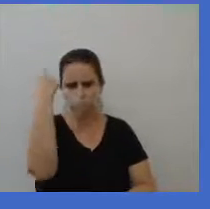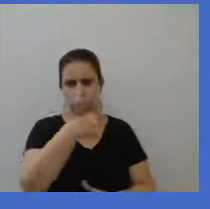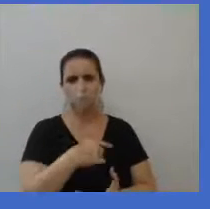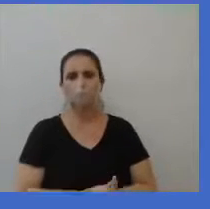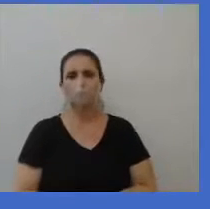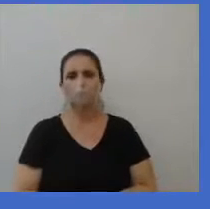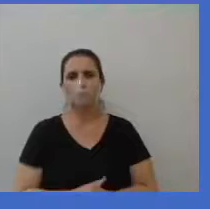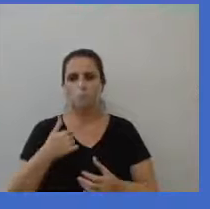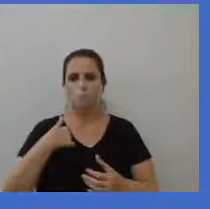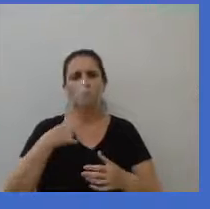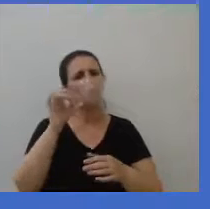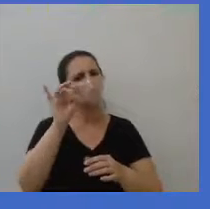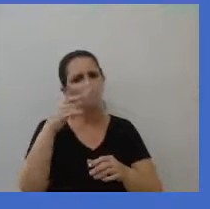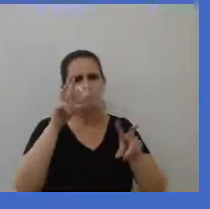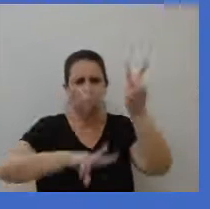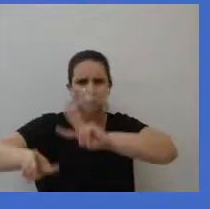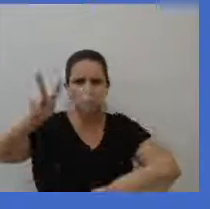esse tipo de estudo